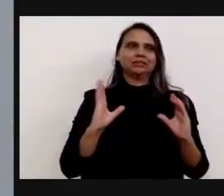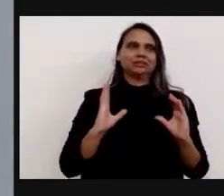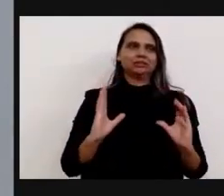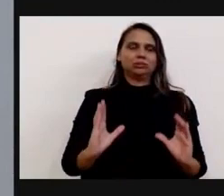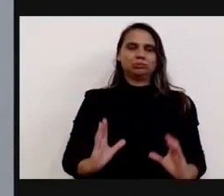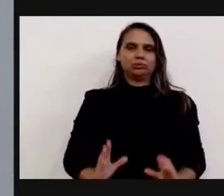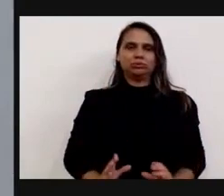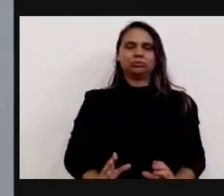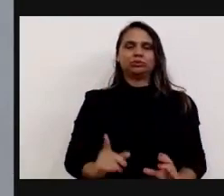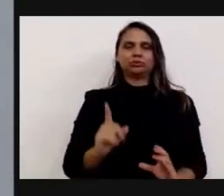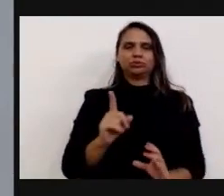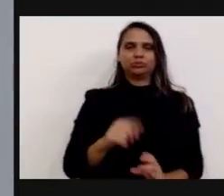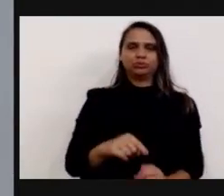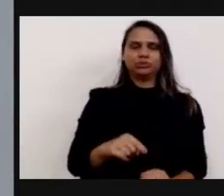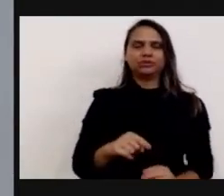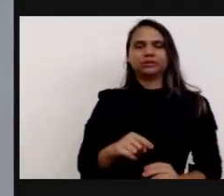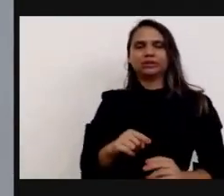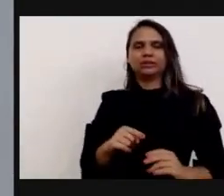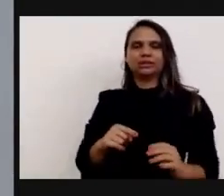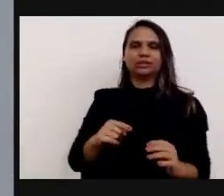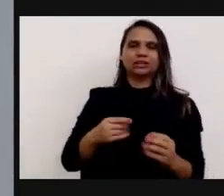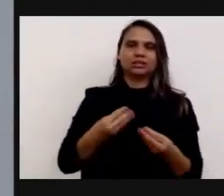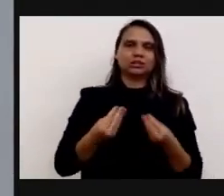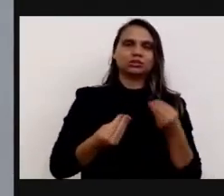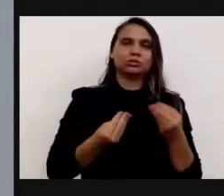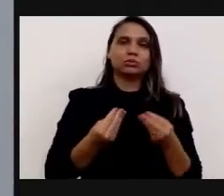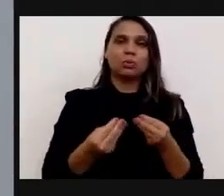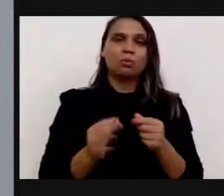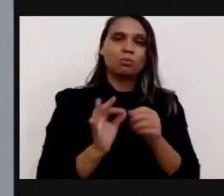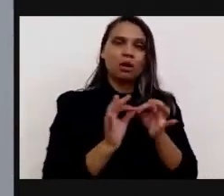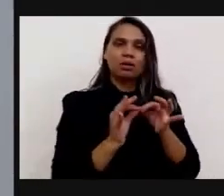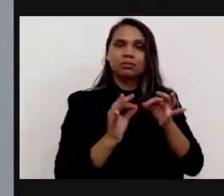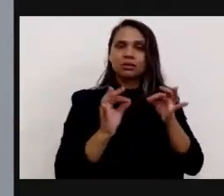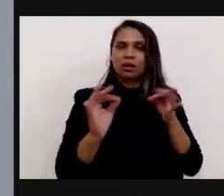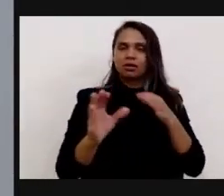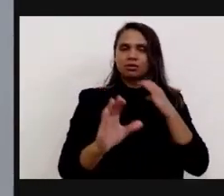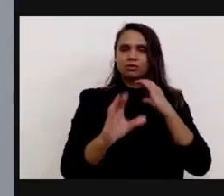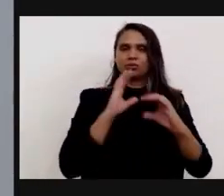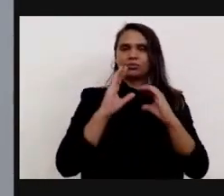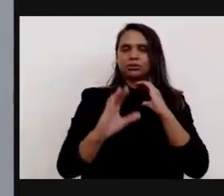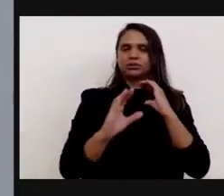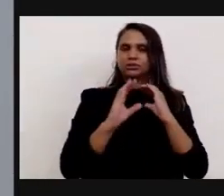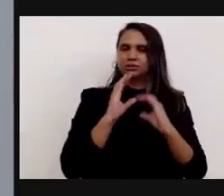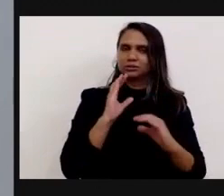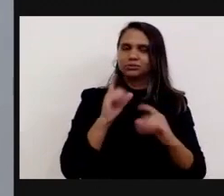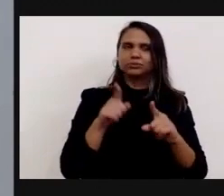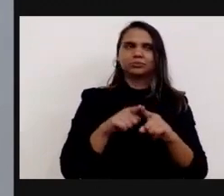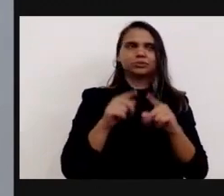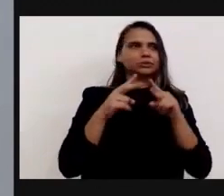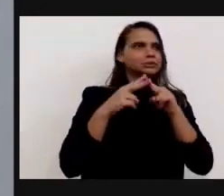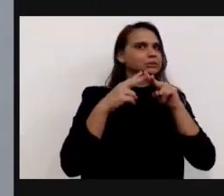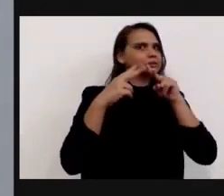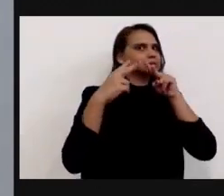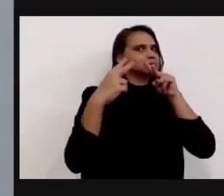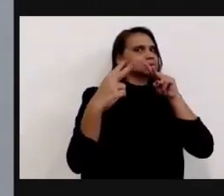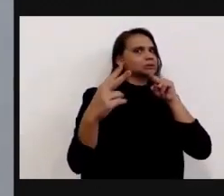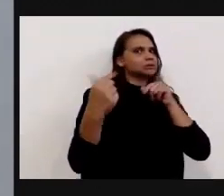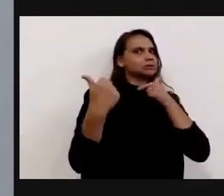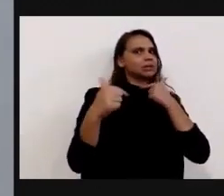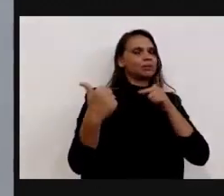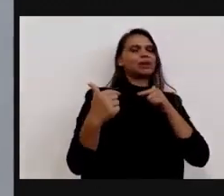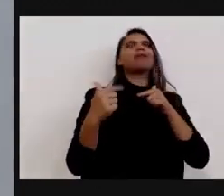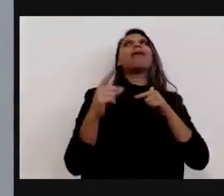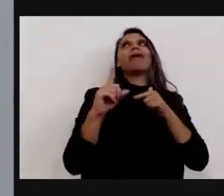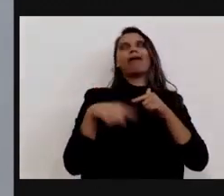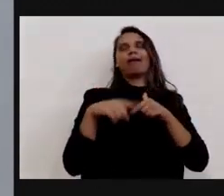gerenciar a gente é difícil para aquela alinhar a comunicação organizacional super difícil em teletrabalho é Um Desafio